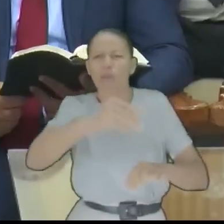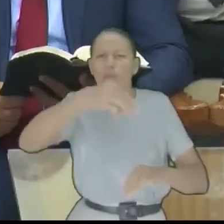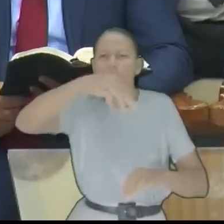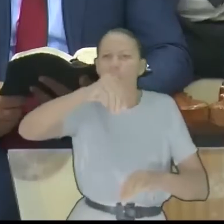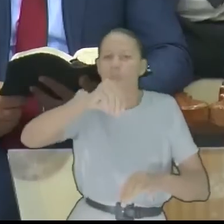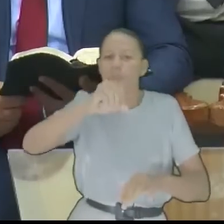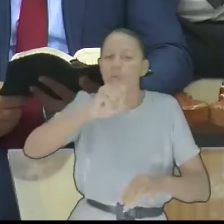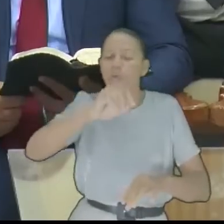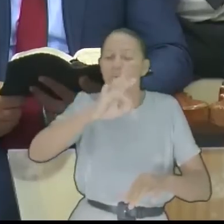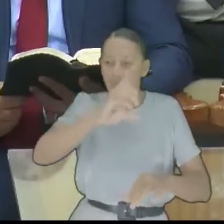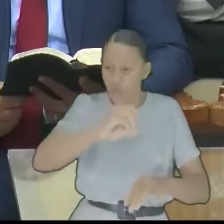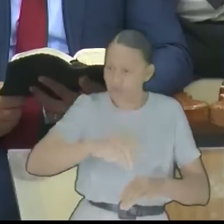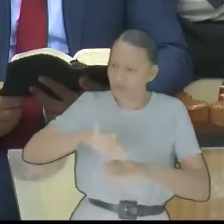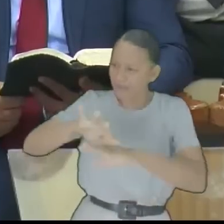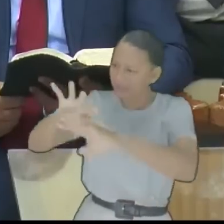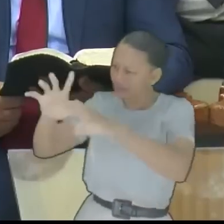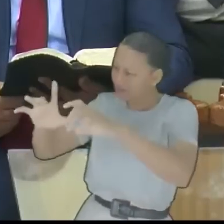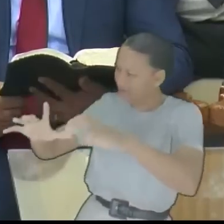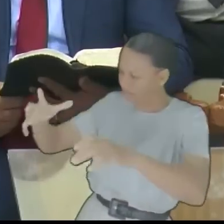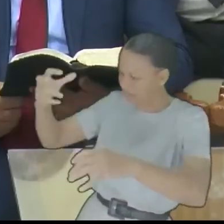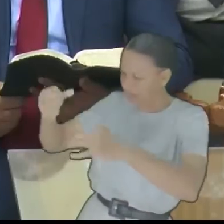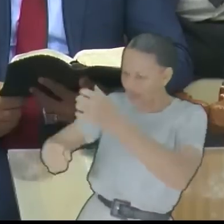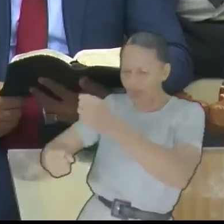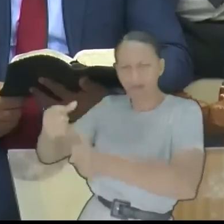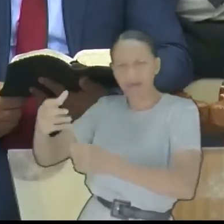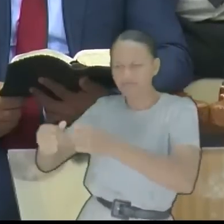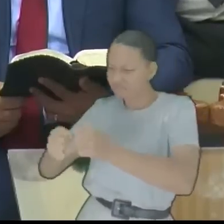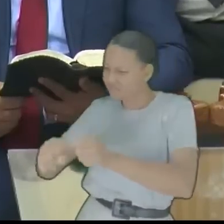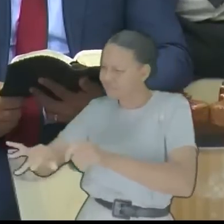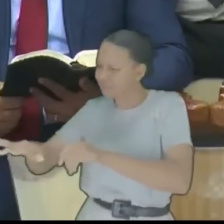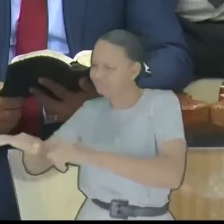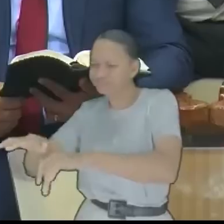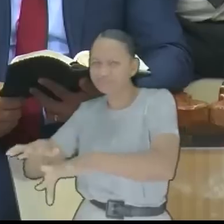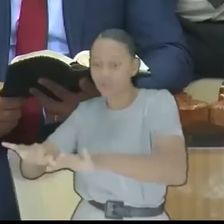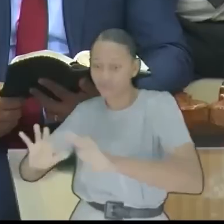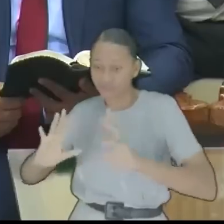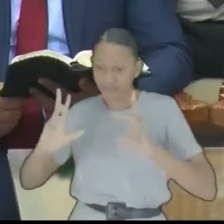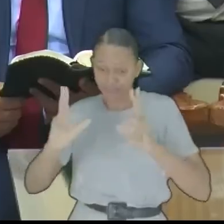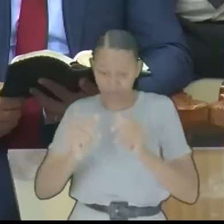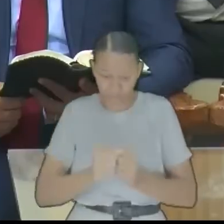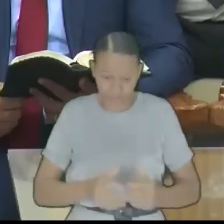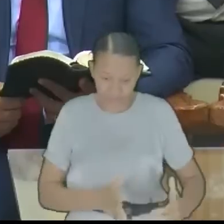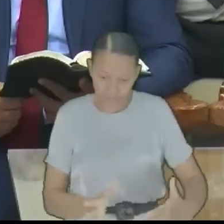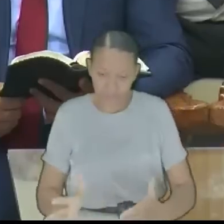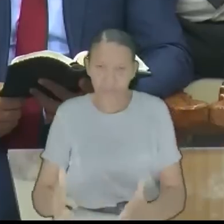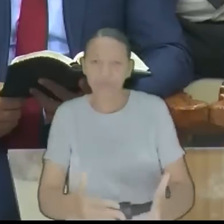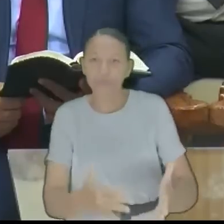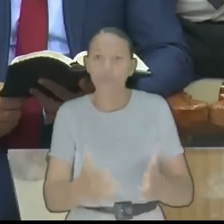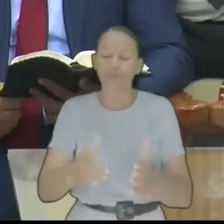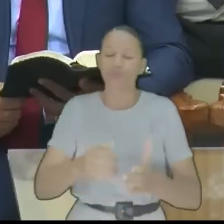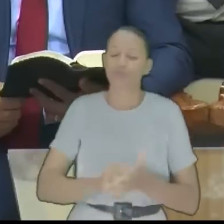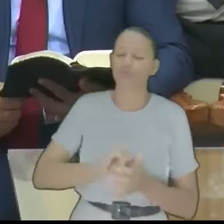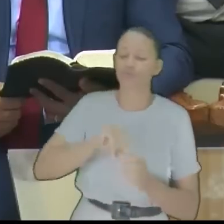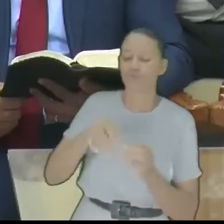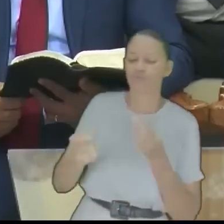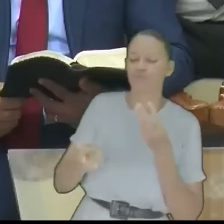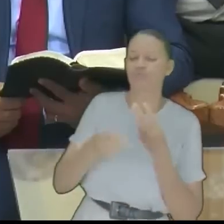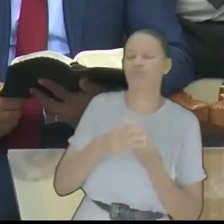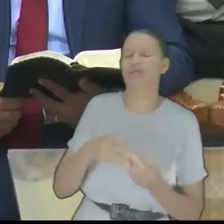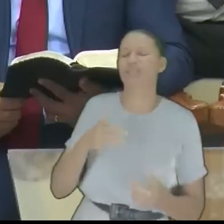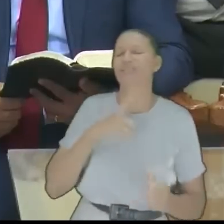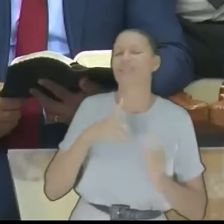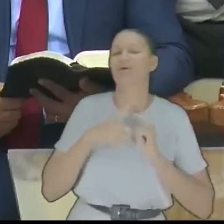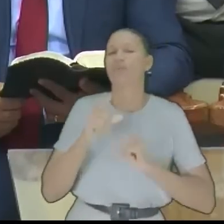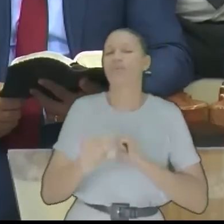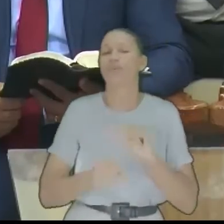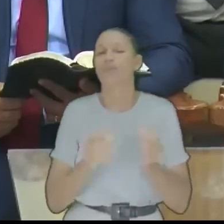dos outeiros manará leite, e todos os rios de Judá estarão cheios de quê, meus amados